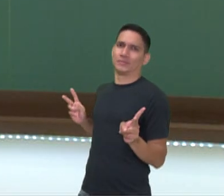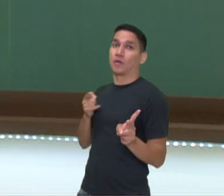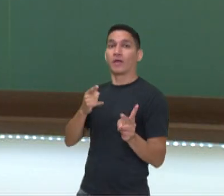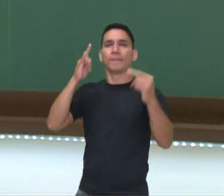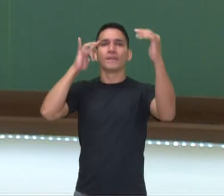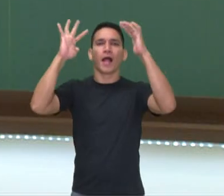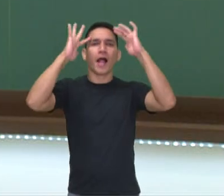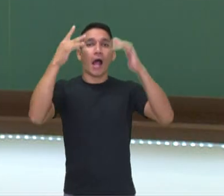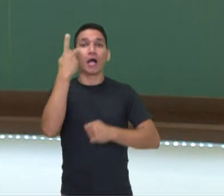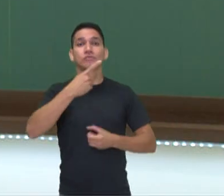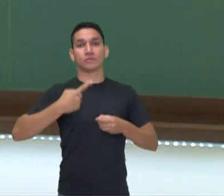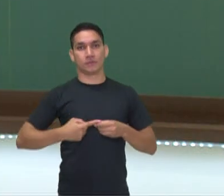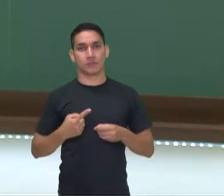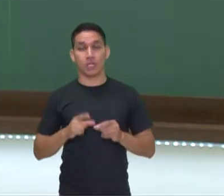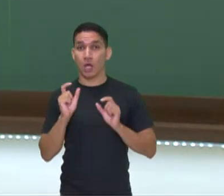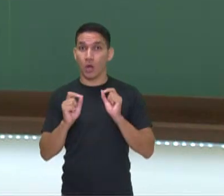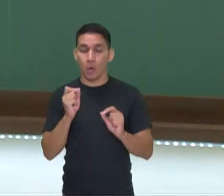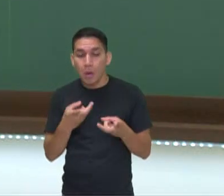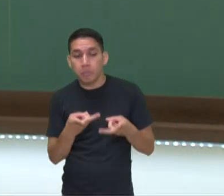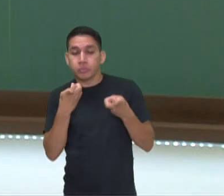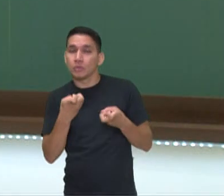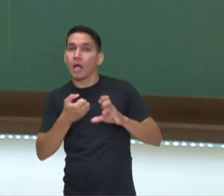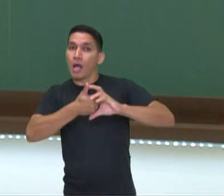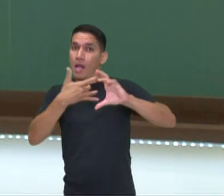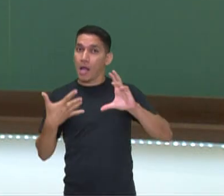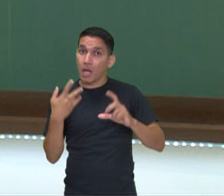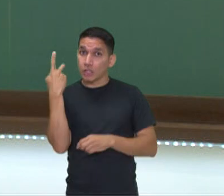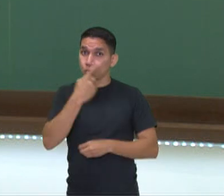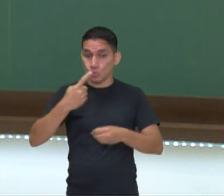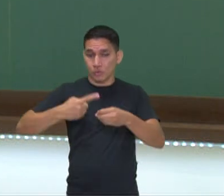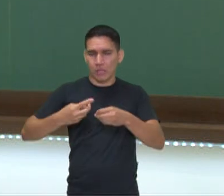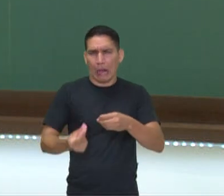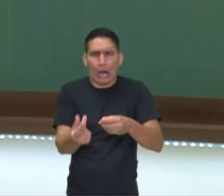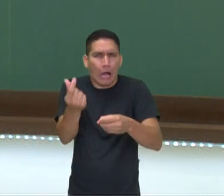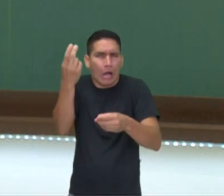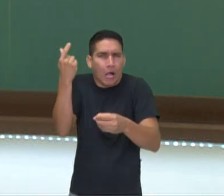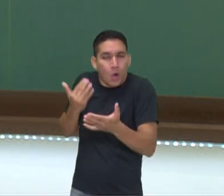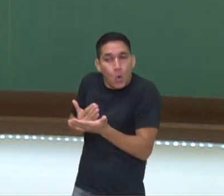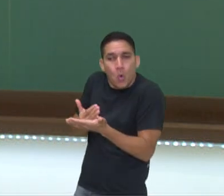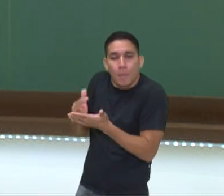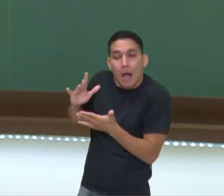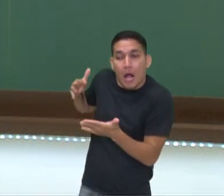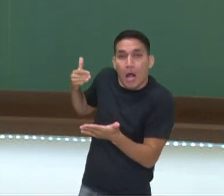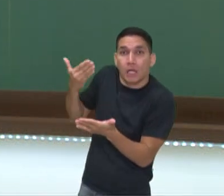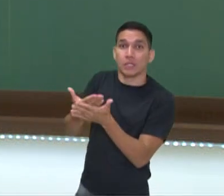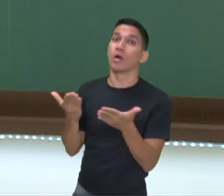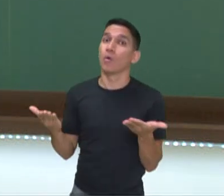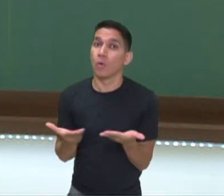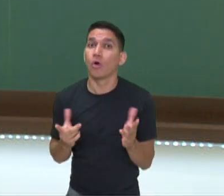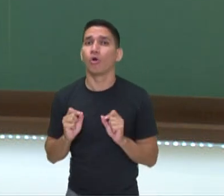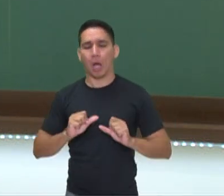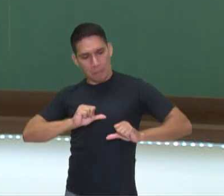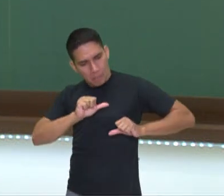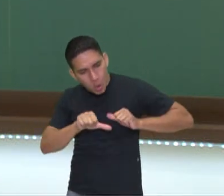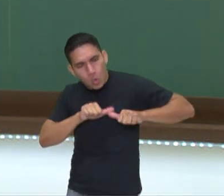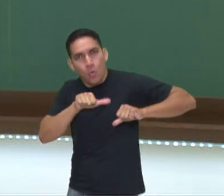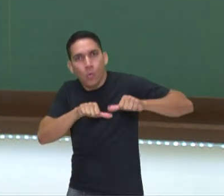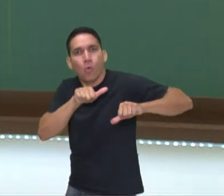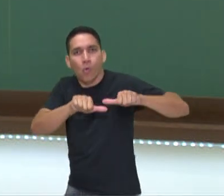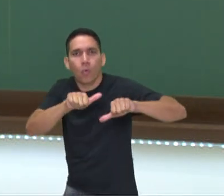cidade e aonde você poderia ver que a sua cidade, com certeza, lá no início dela até os dias de hoje, ela veio sofrendo uma série